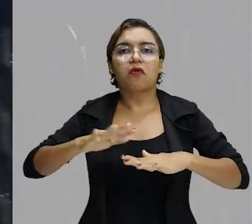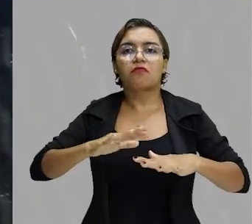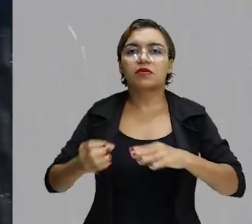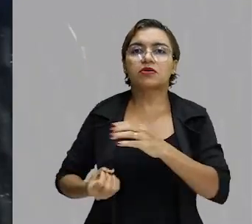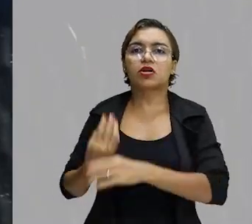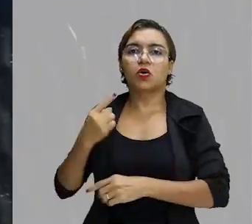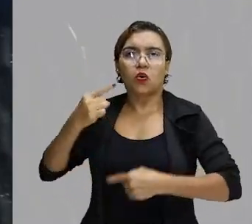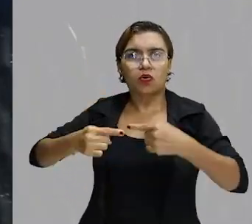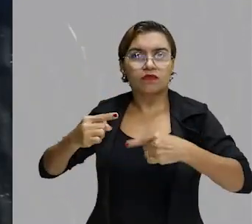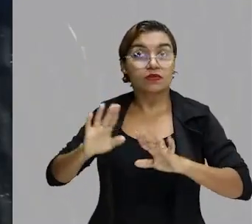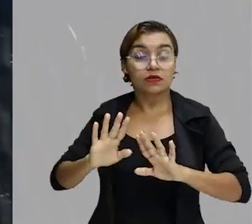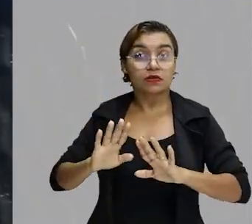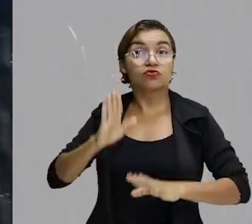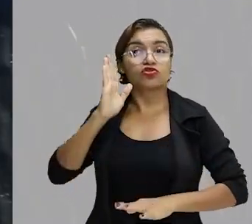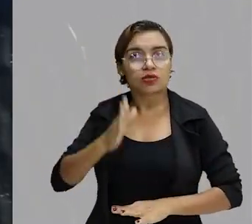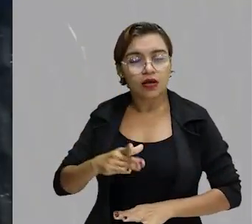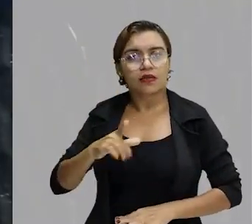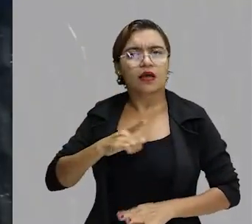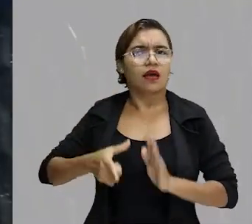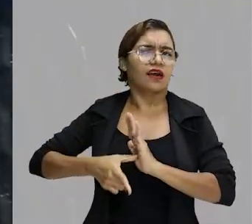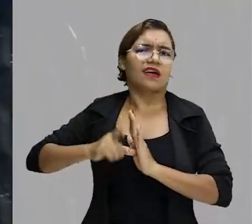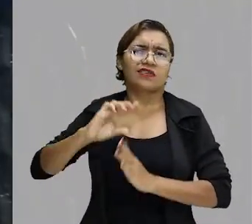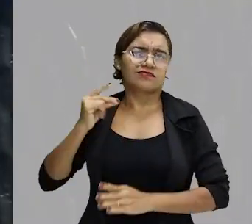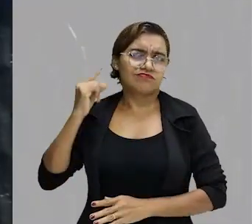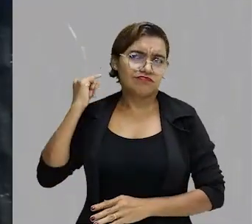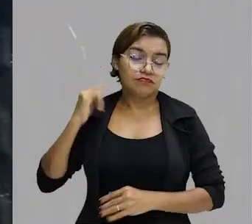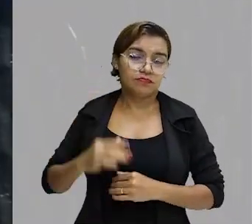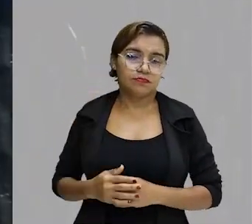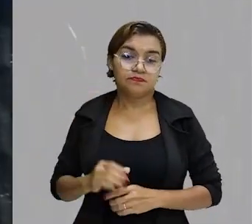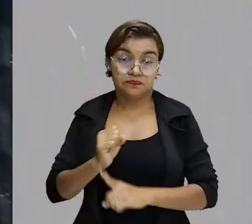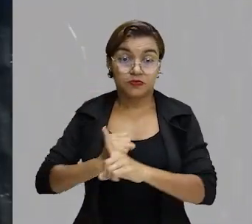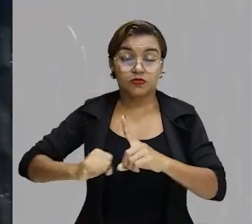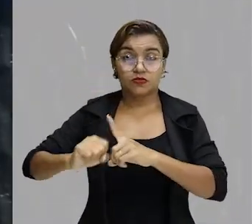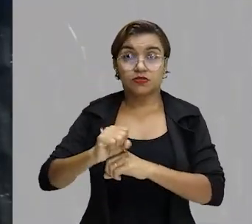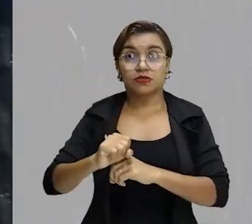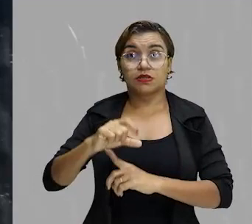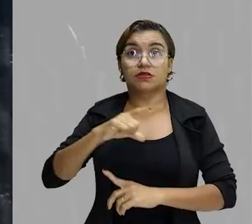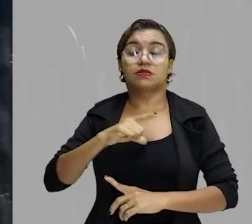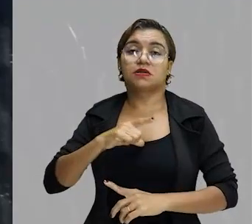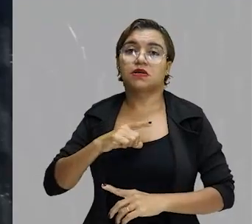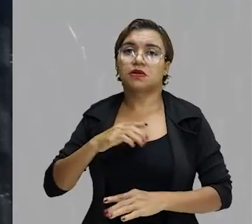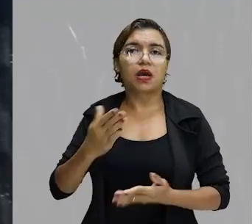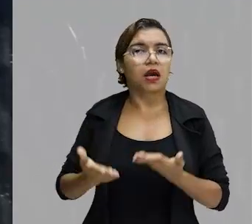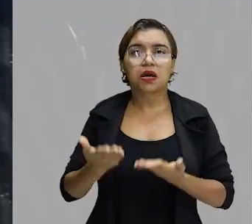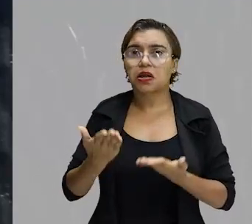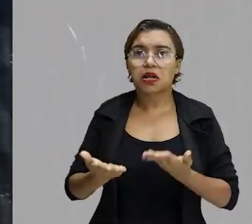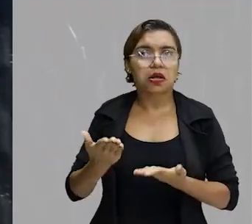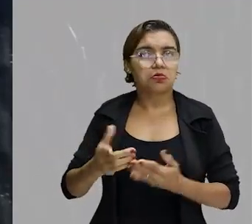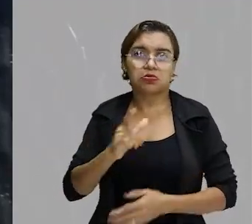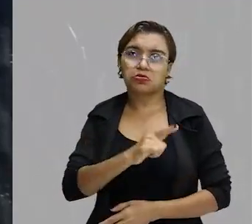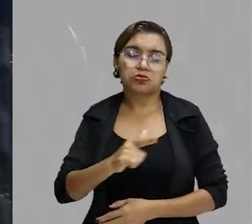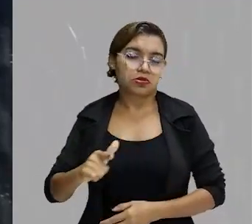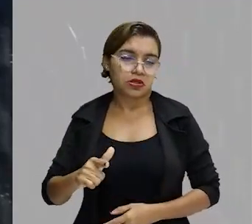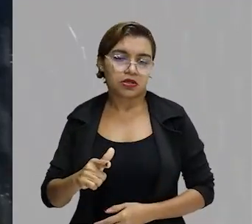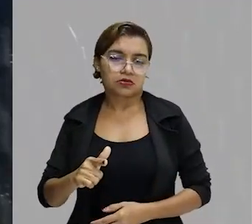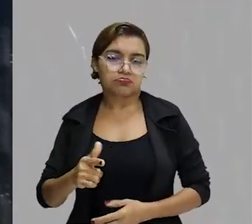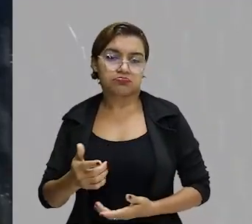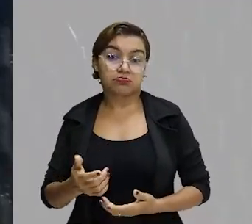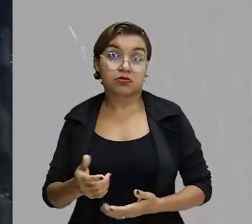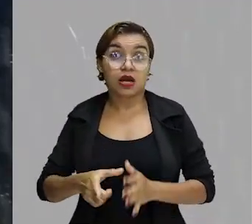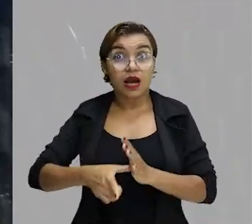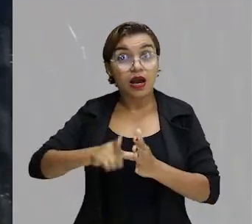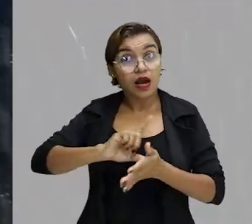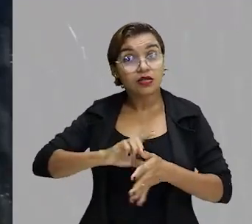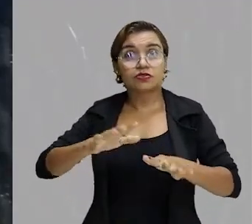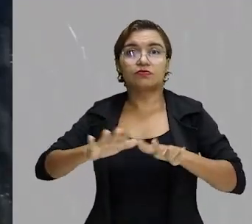o conflito. Ele já existe antes. A sociedade já é desequilibrada e conflituosa e contraditória antes do